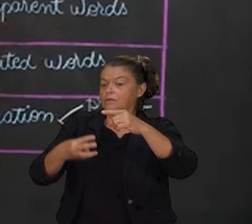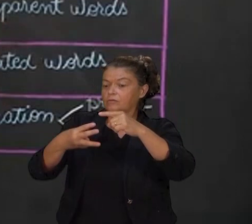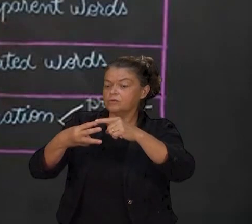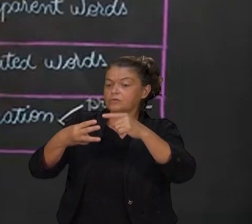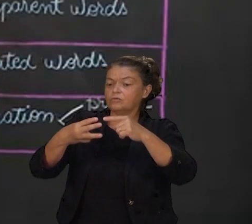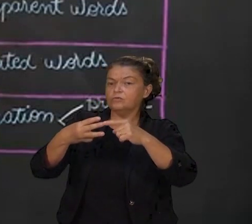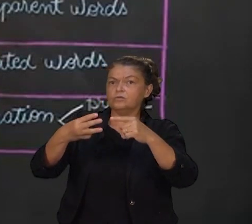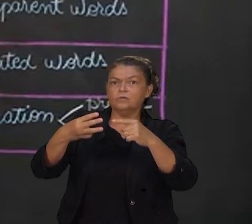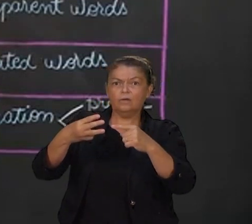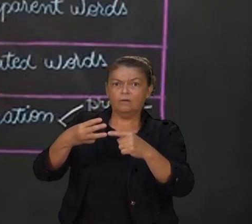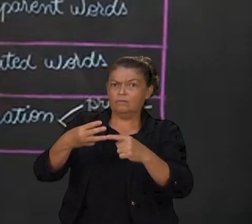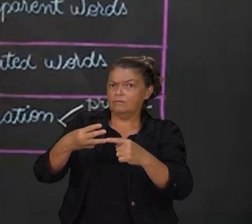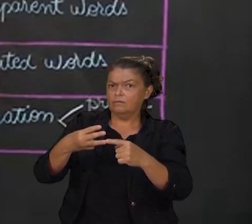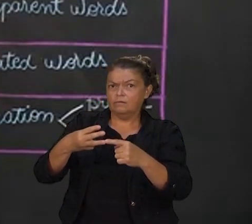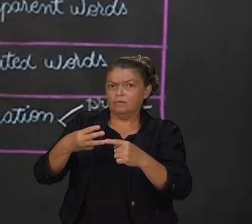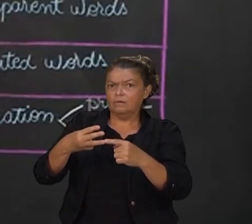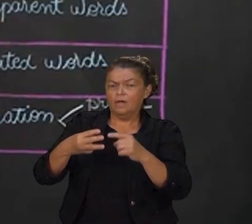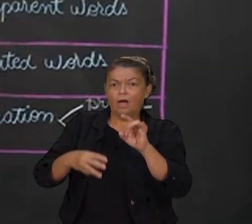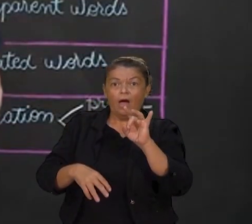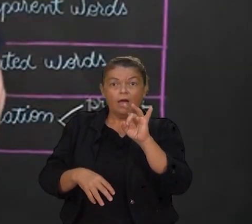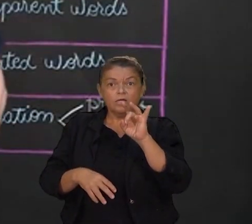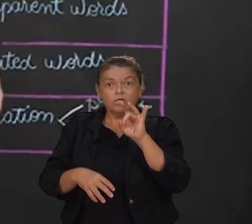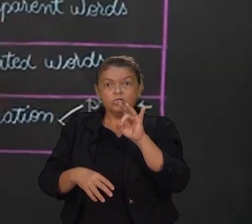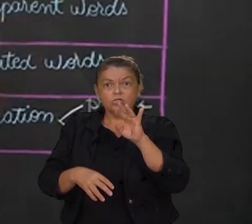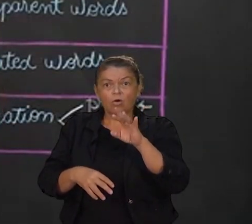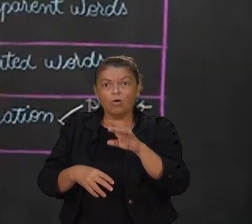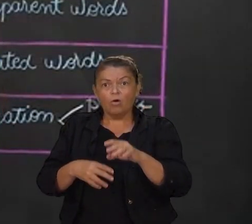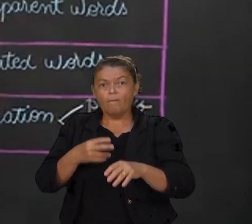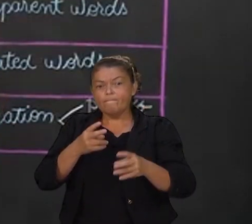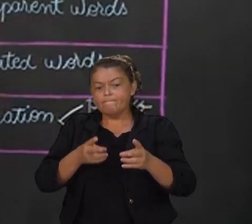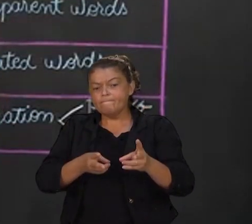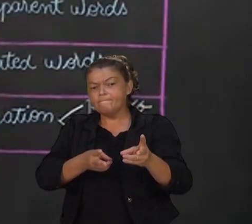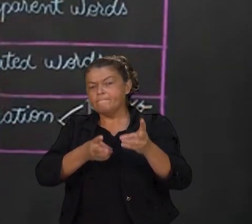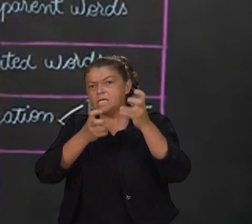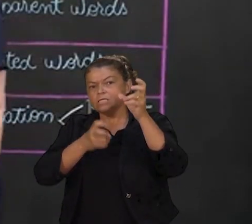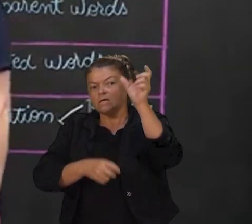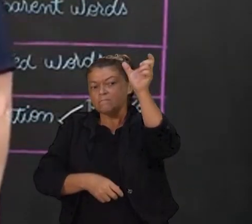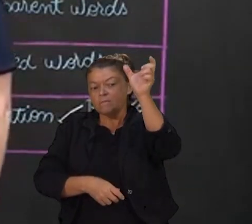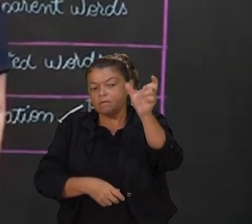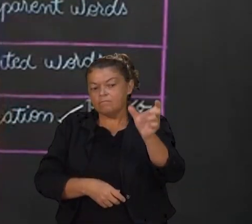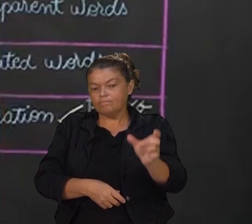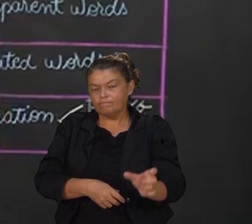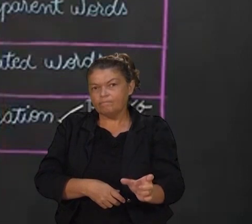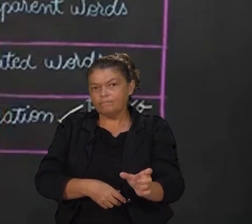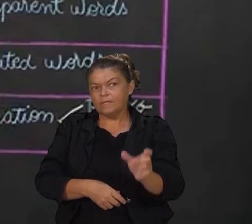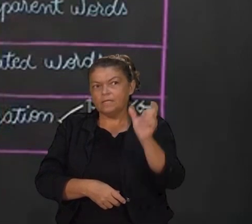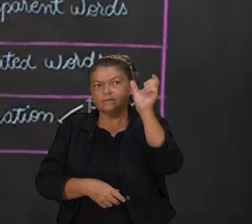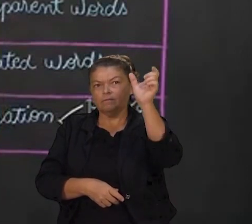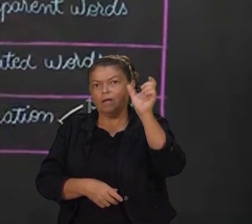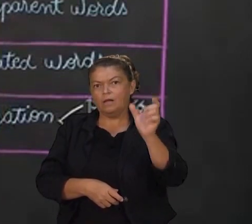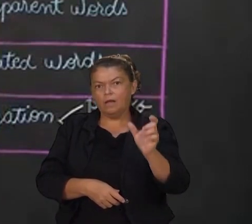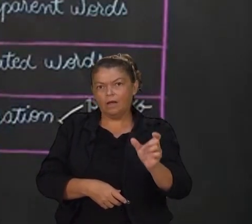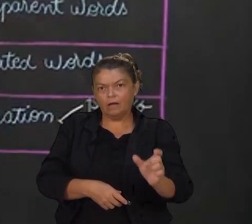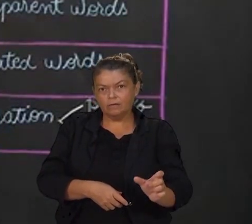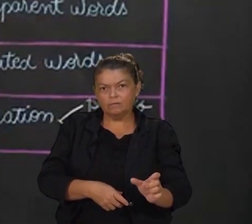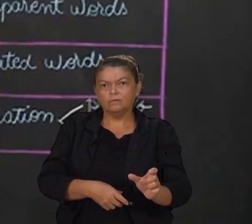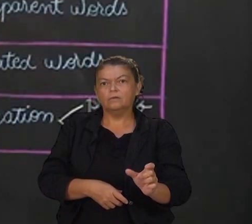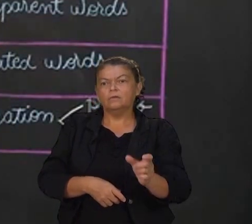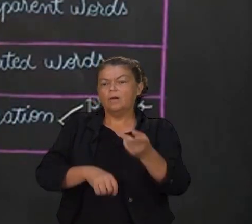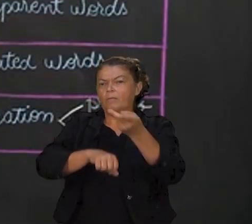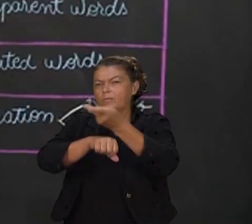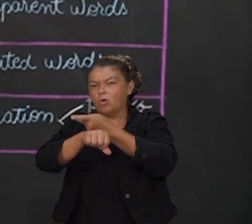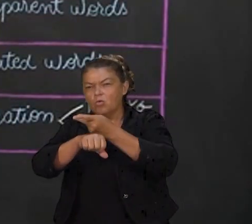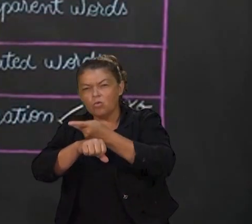mãos, skimming, faz uma observação, uma exploração geral, olha